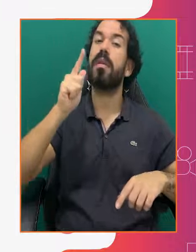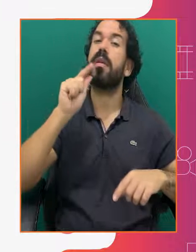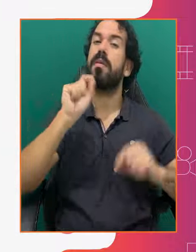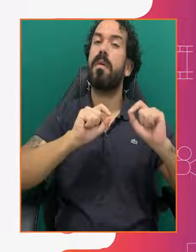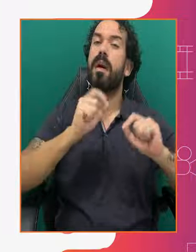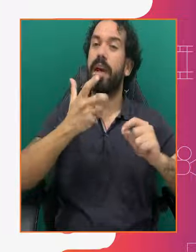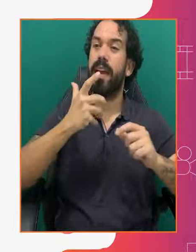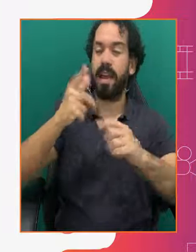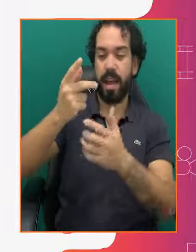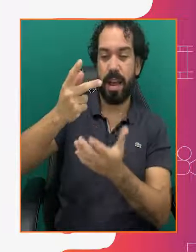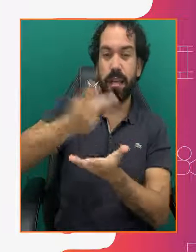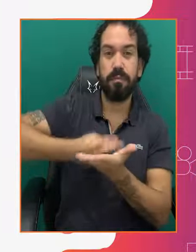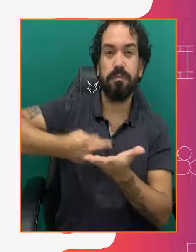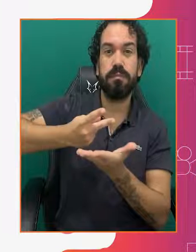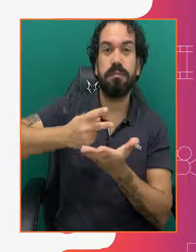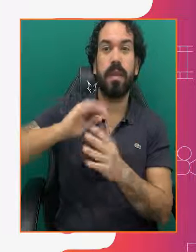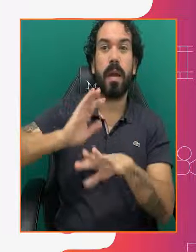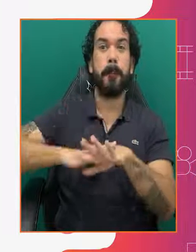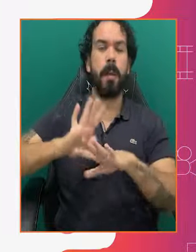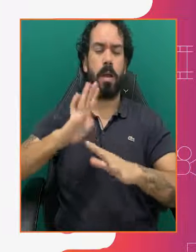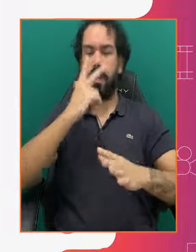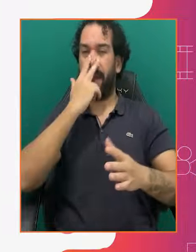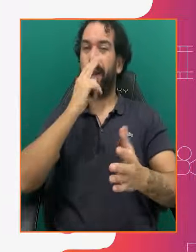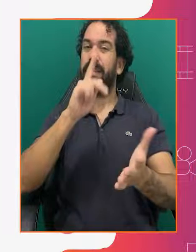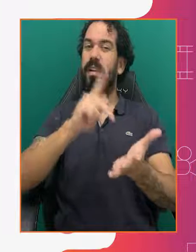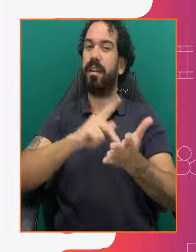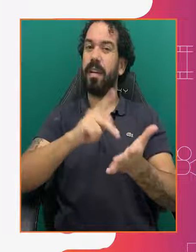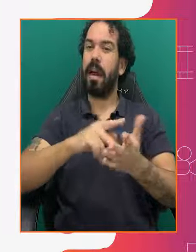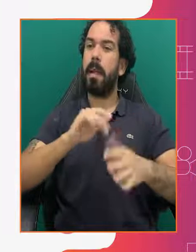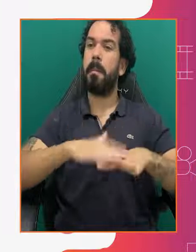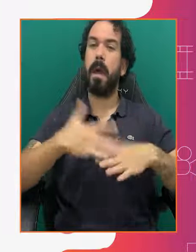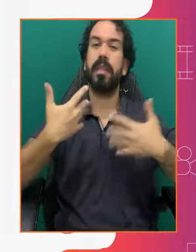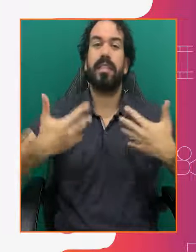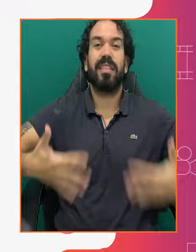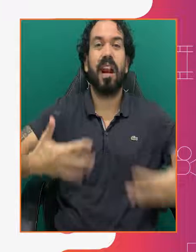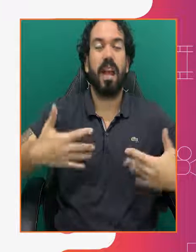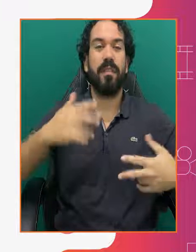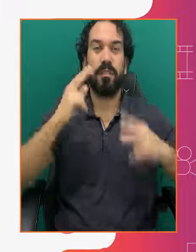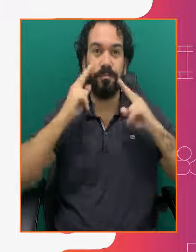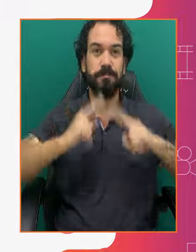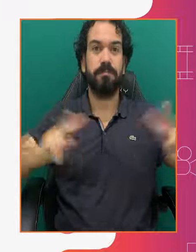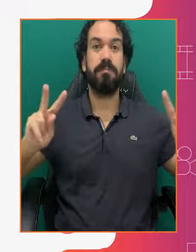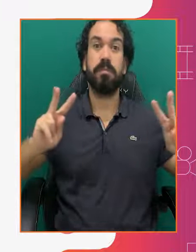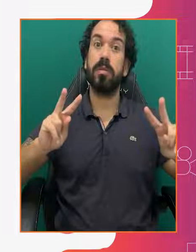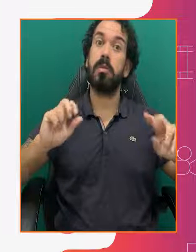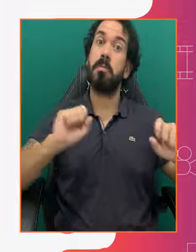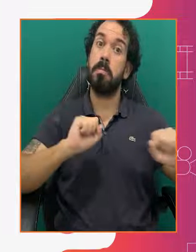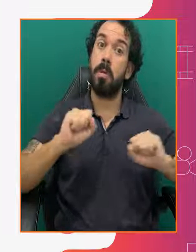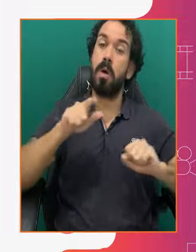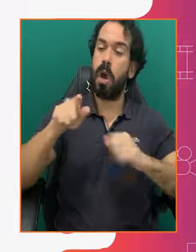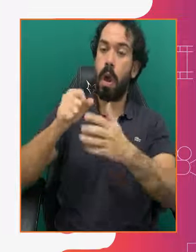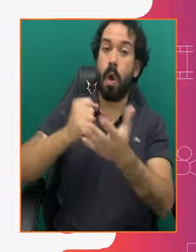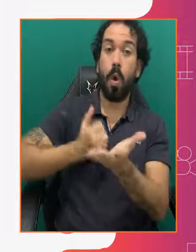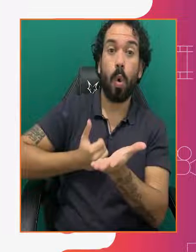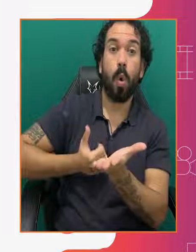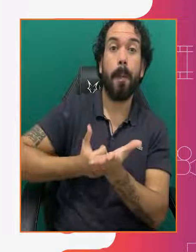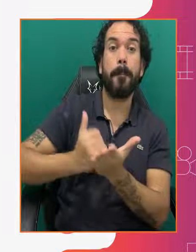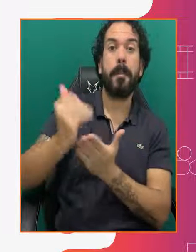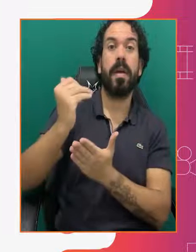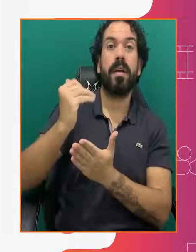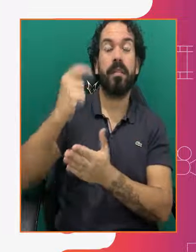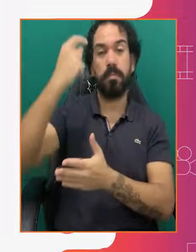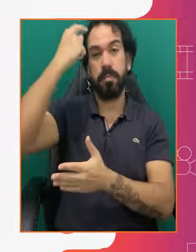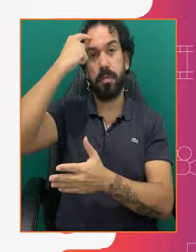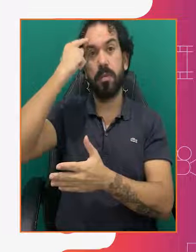as animações mais realistas, mais fluidas e mais suaves. Ele pode ser considerado um precursor